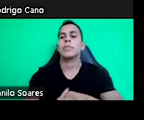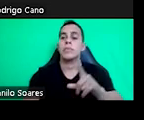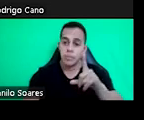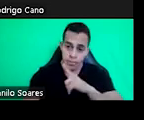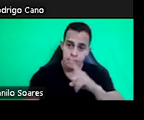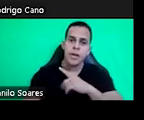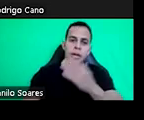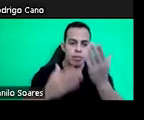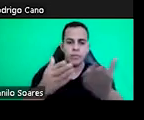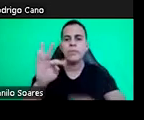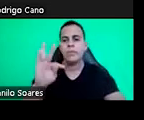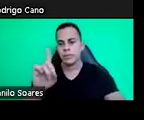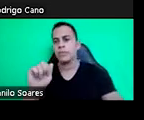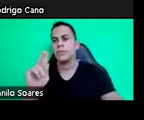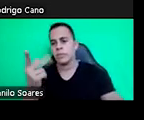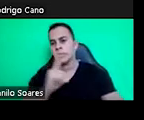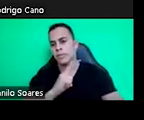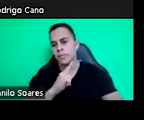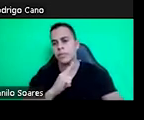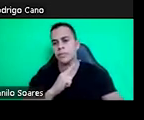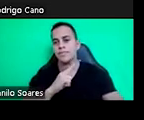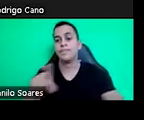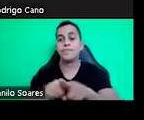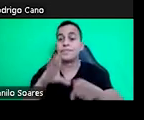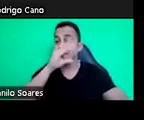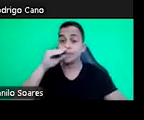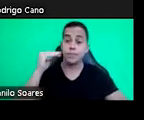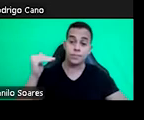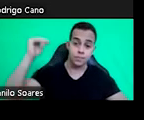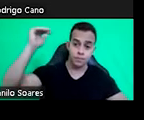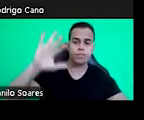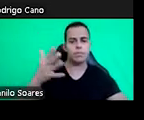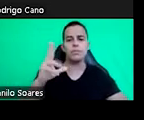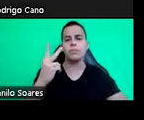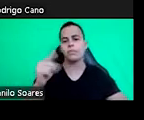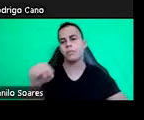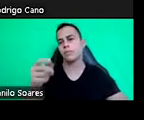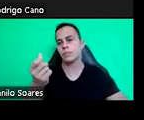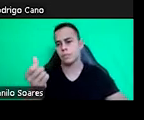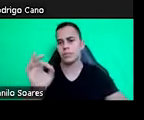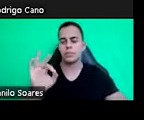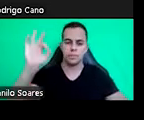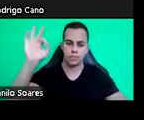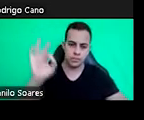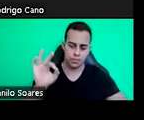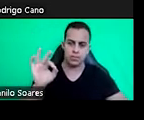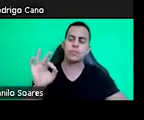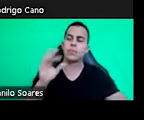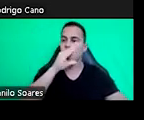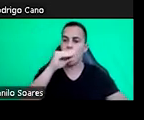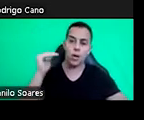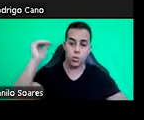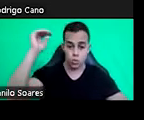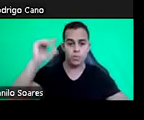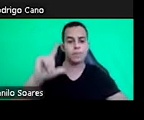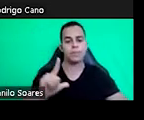né, para o TDAH. E no caso dos adultos, em torno de 2,6% da população adulta